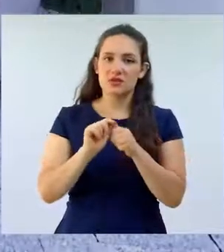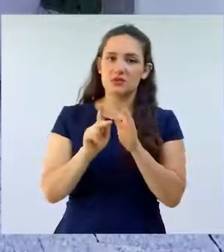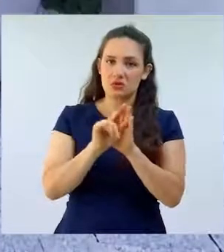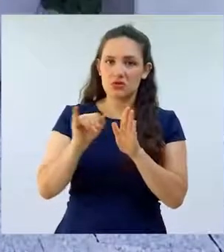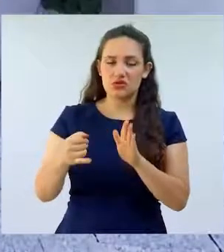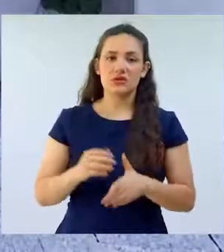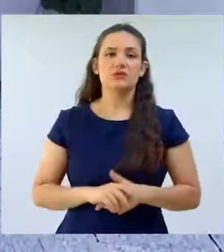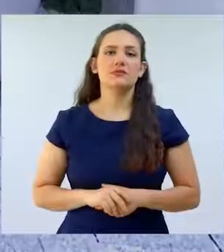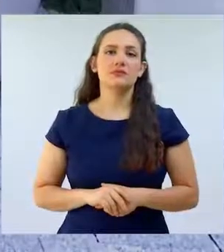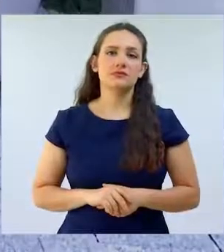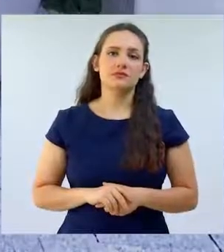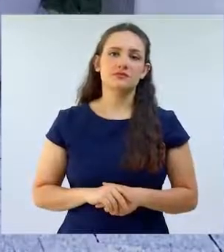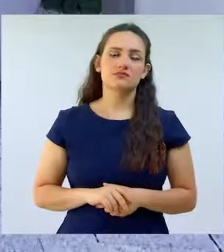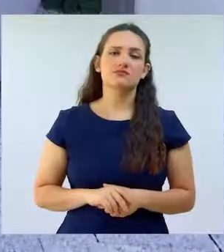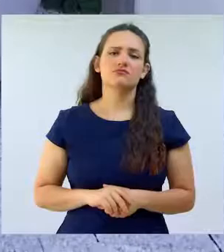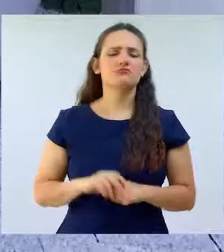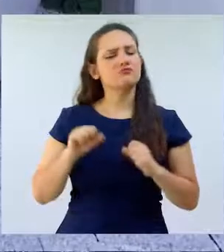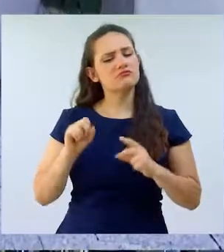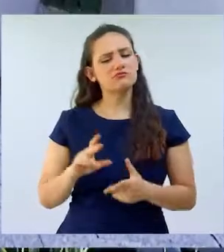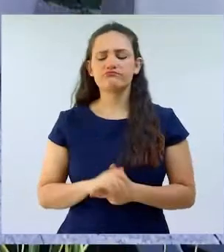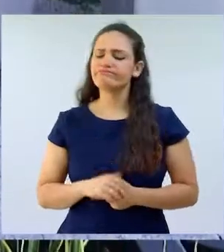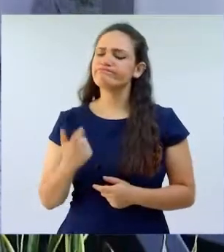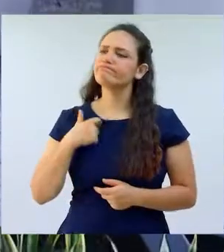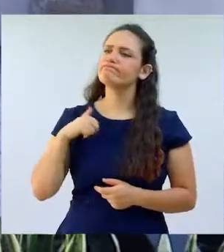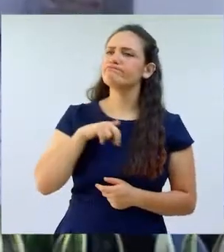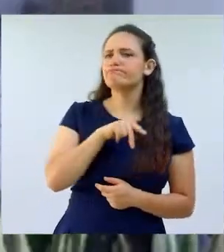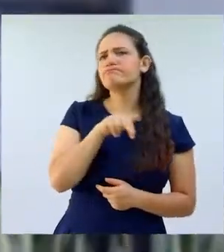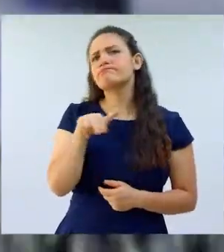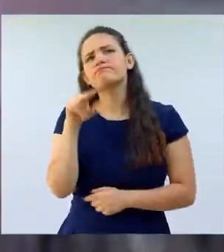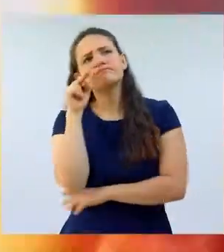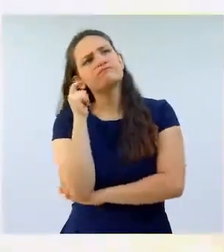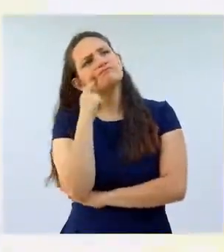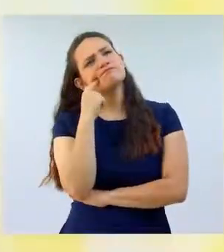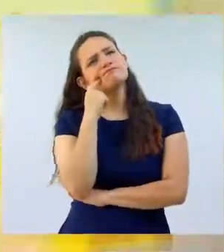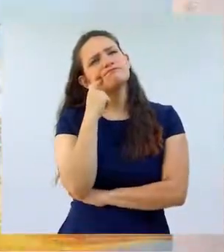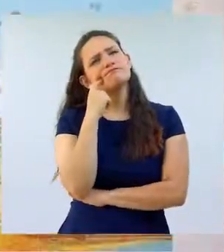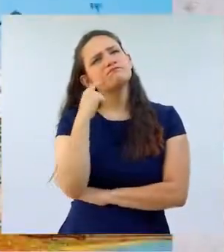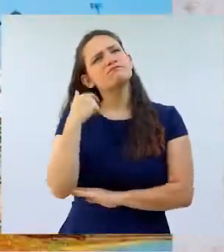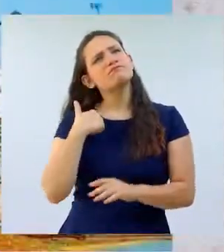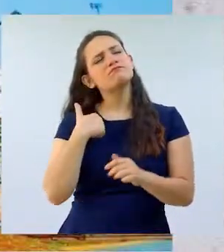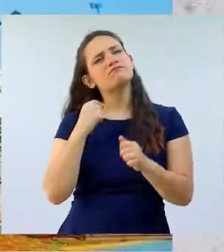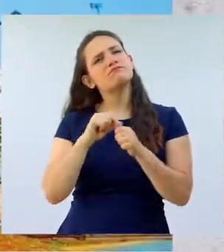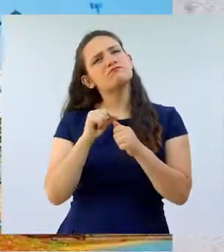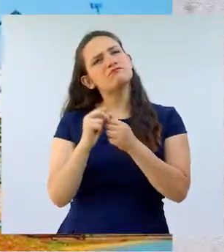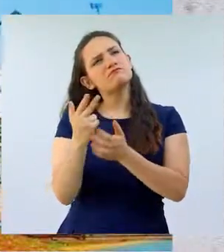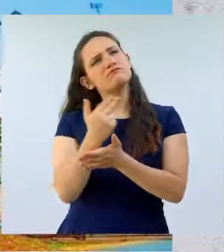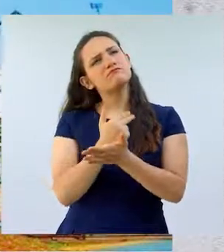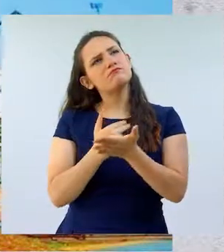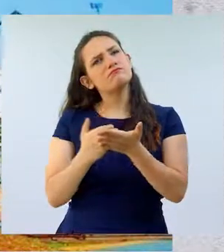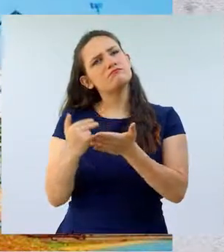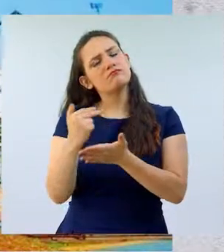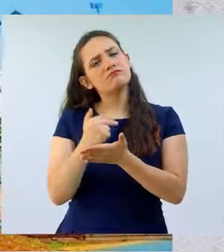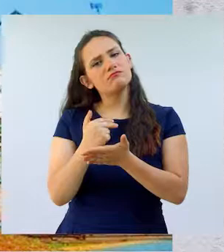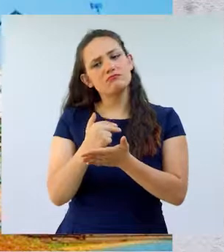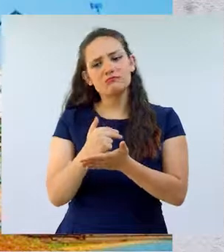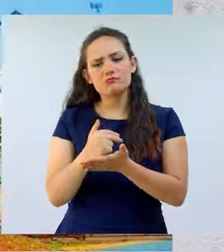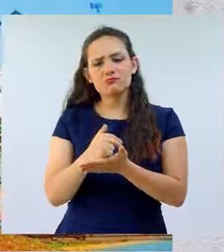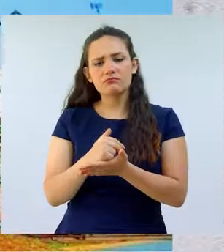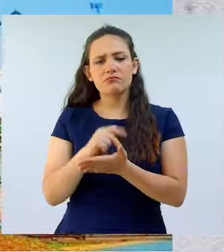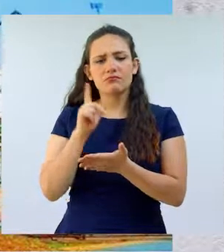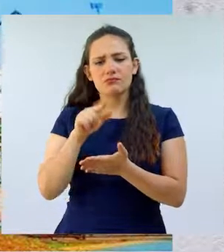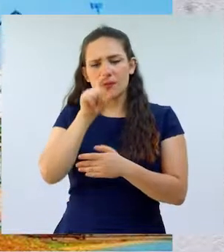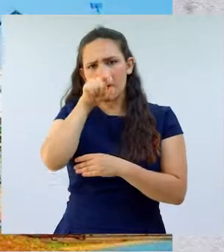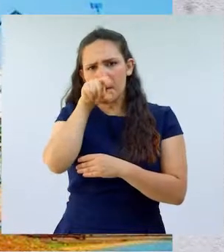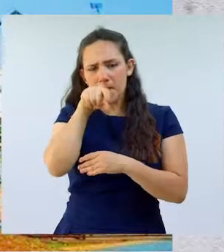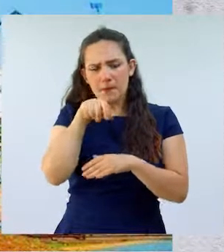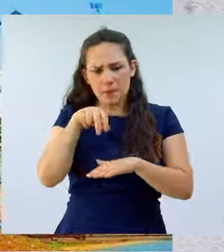projeto, faz o desenho e traz para a gente dar uma olhada. E nisso eu fui para lá e fiquei lá olhando. Aí eu peguei e fiz um desenho com 3 araras gigantes que saíam os pés dela